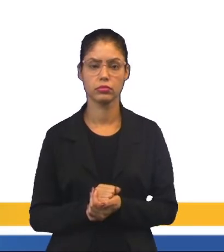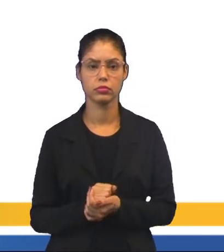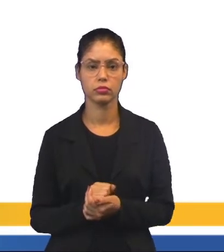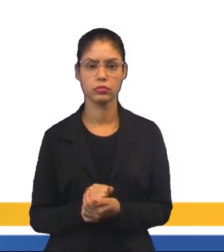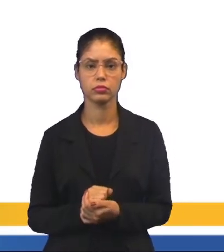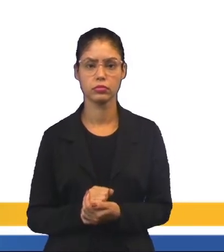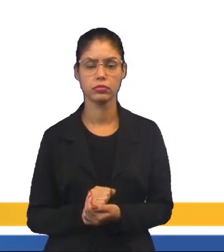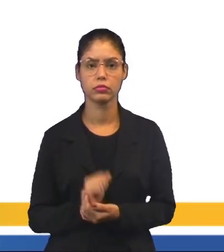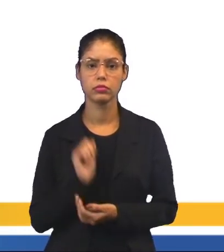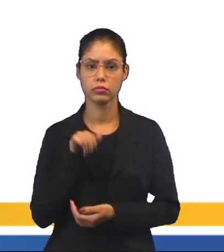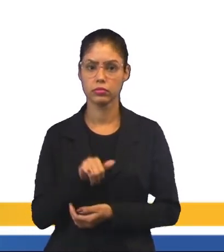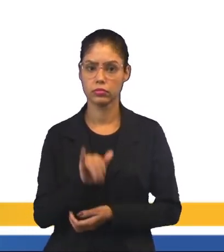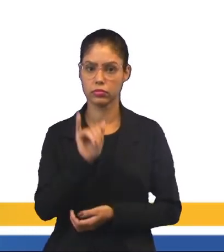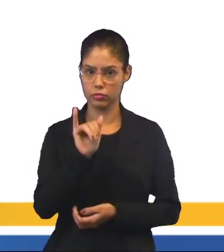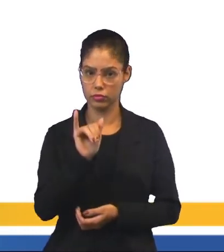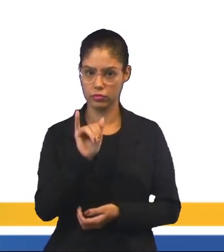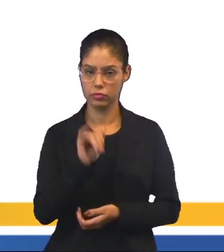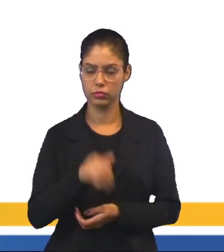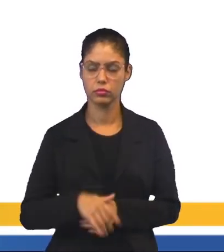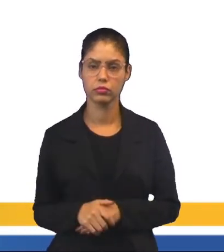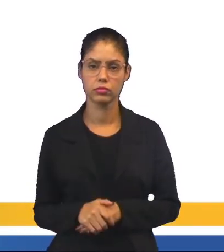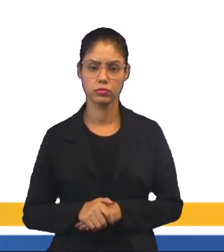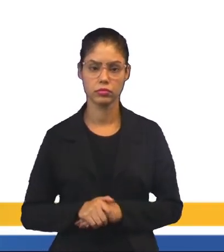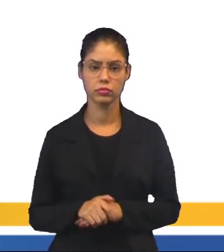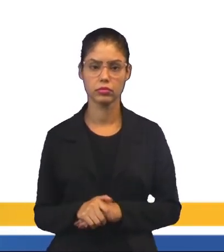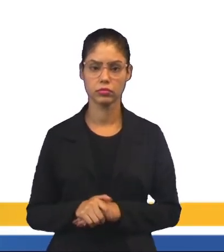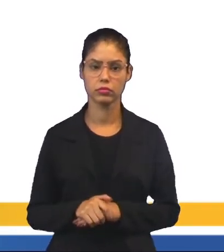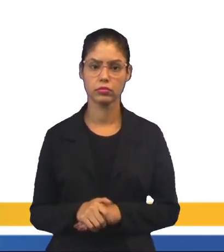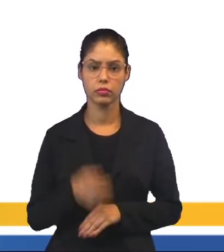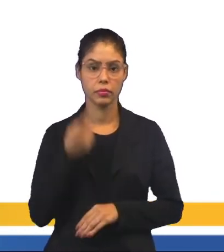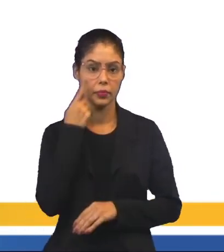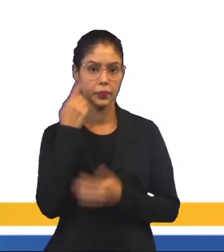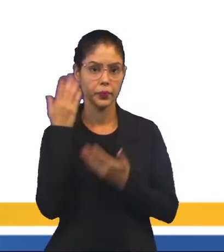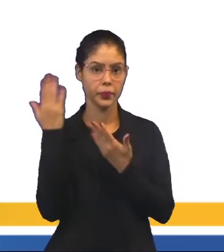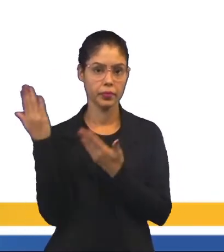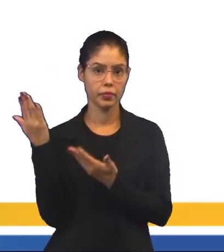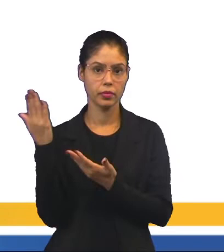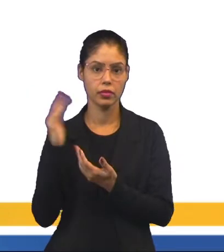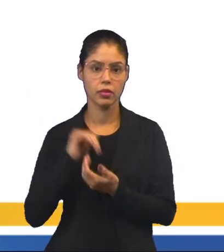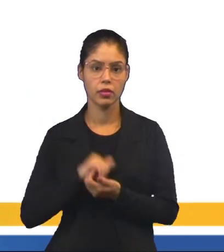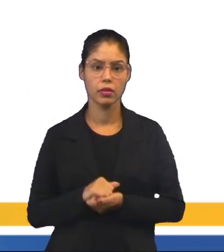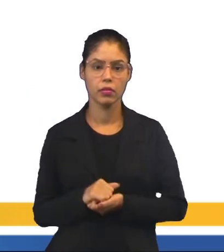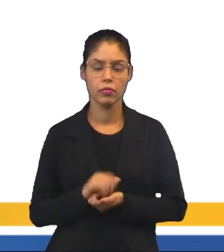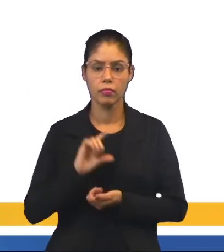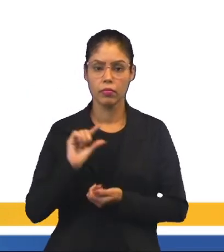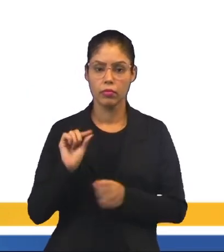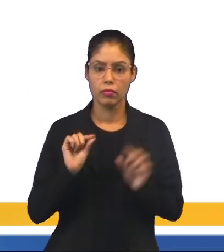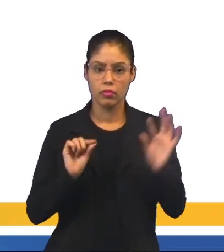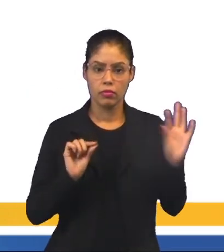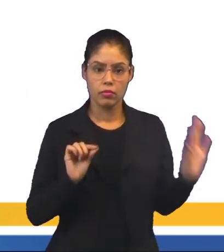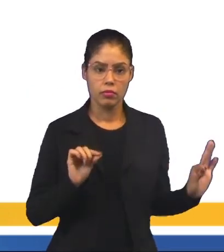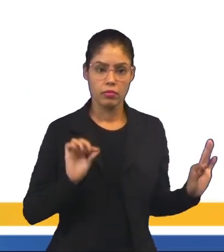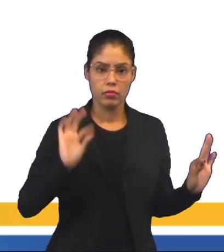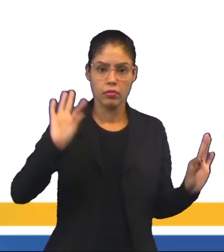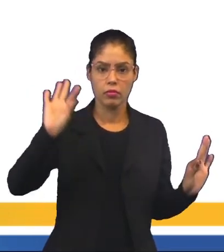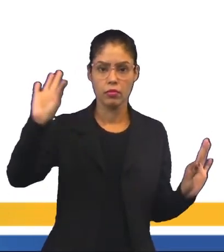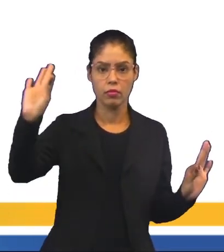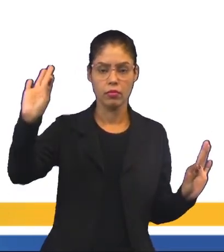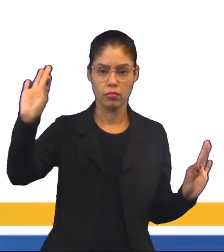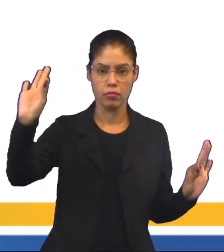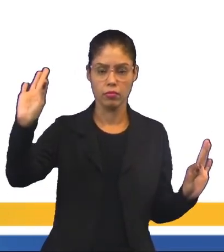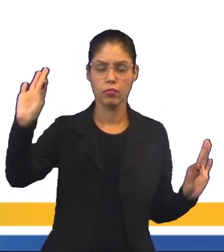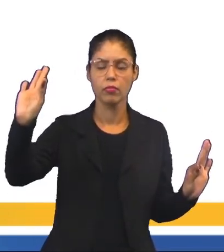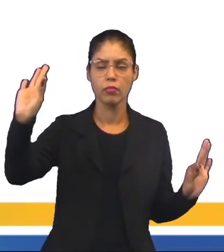tá, da reta com o eixo Y. Então, observa aí, ele sai do